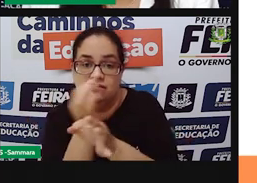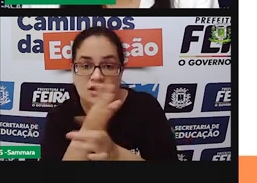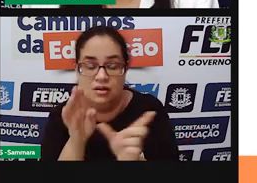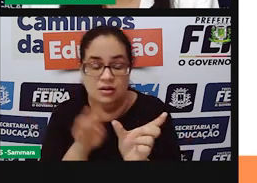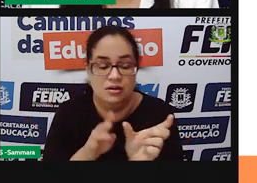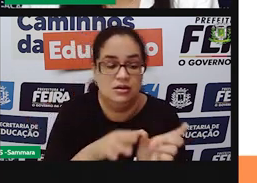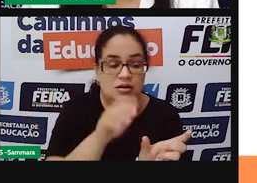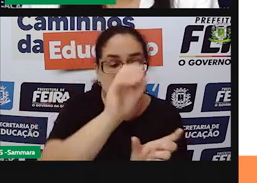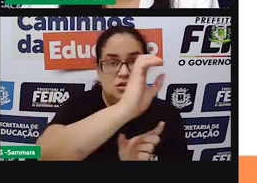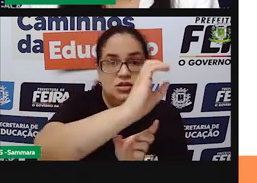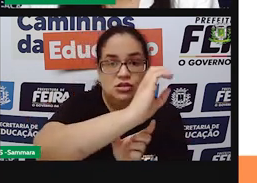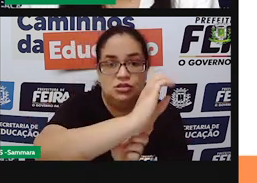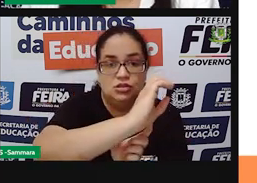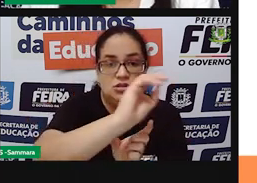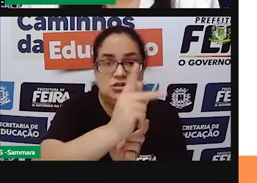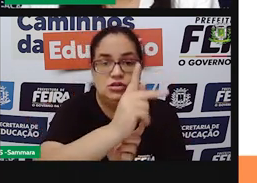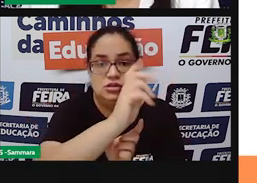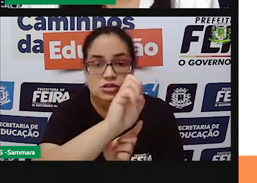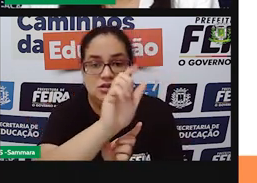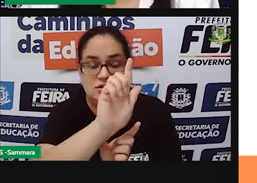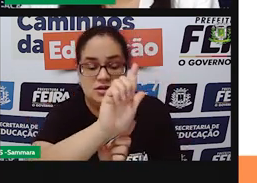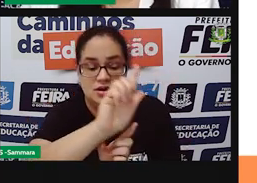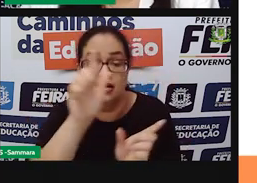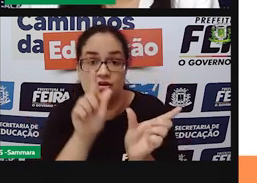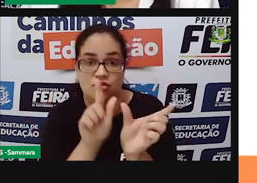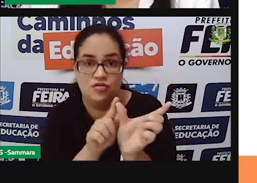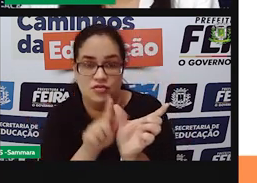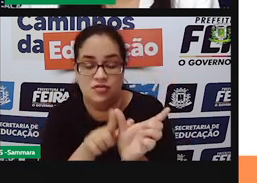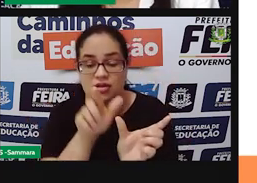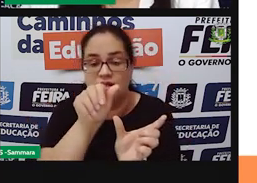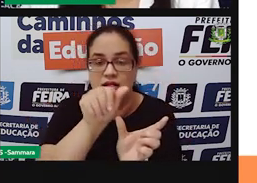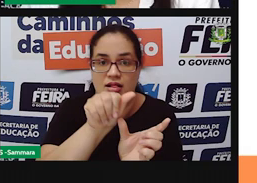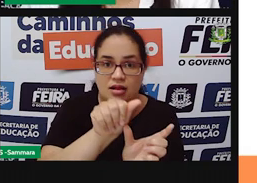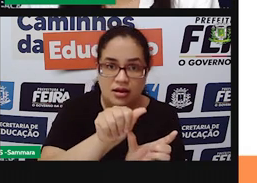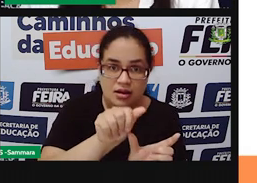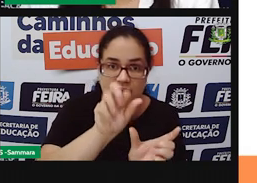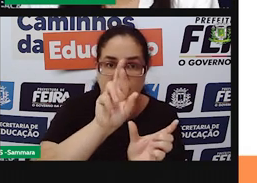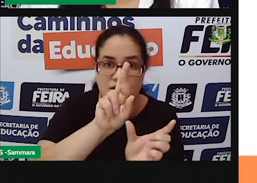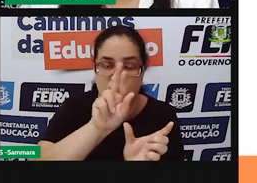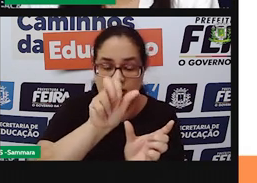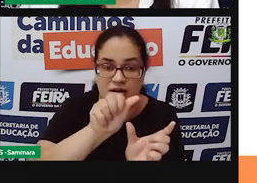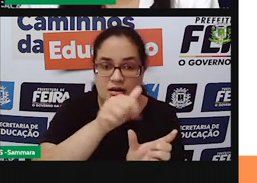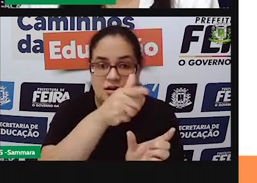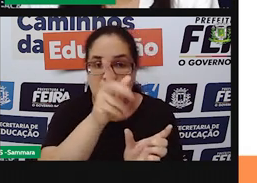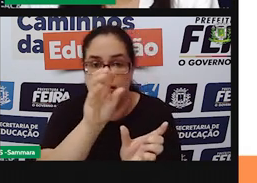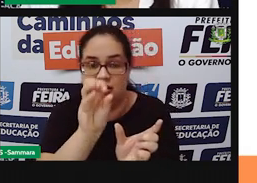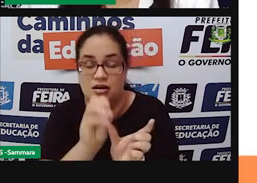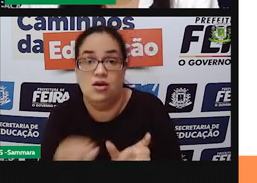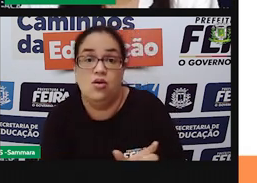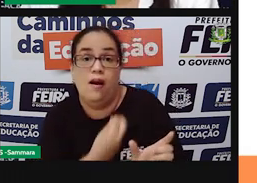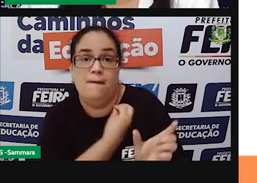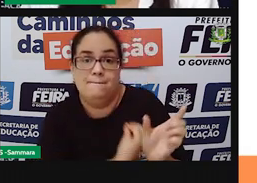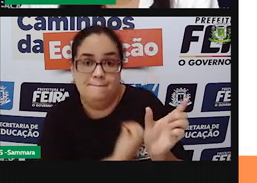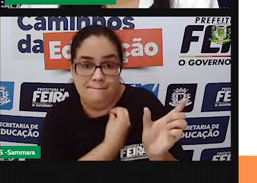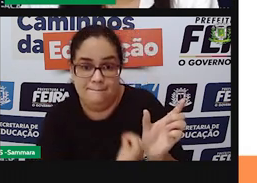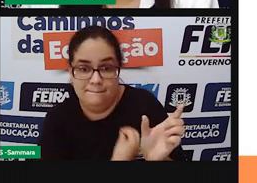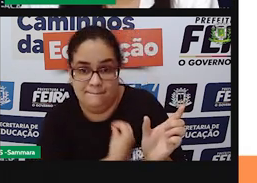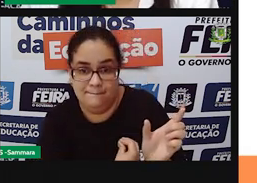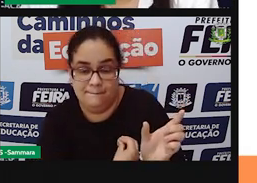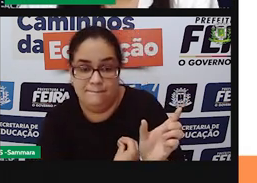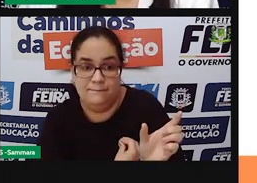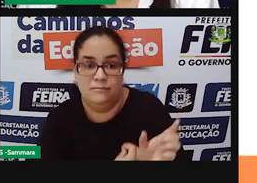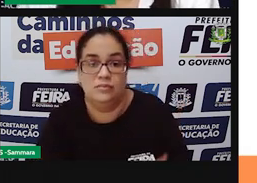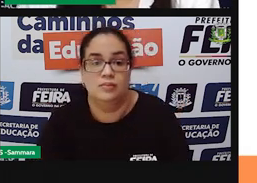G, tá vendo? E aí, o final, arão. E a gente vê a presença aí do A com o tio e o